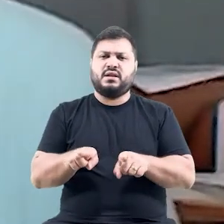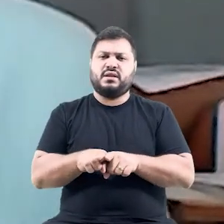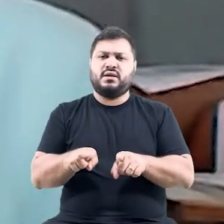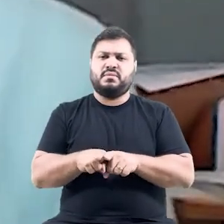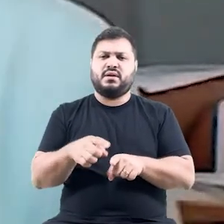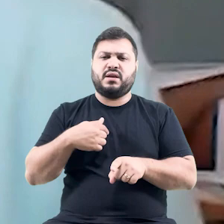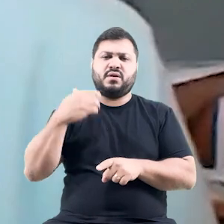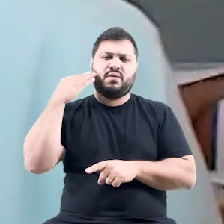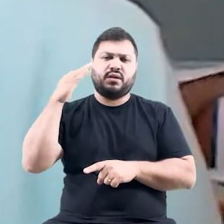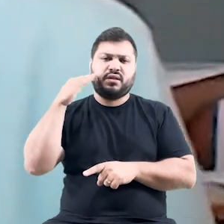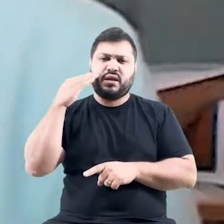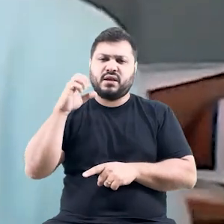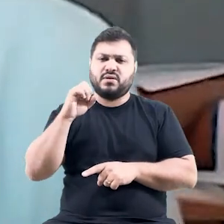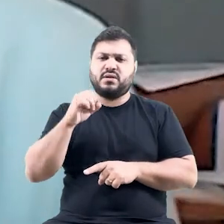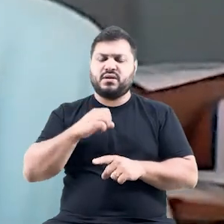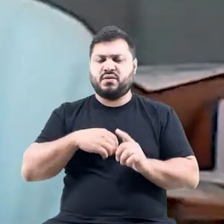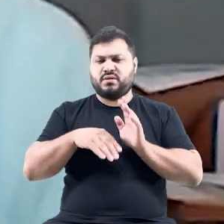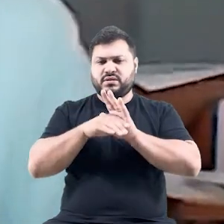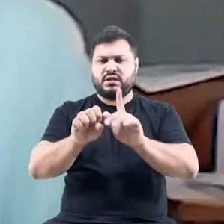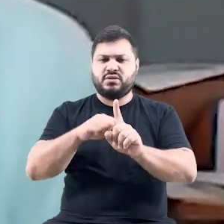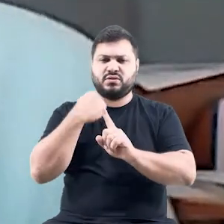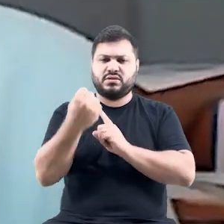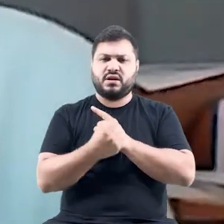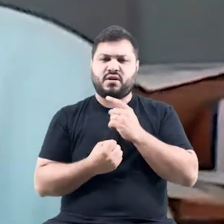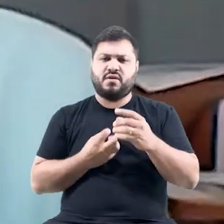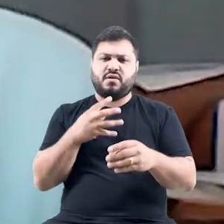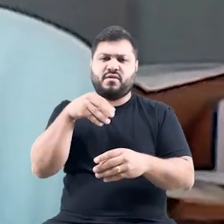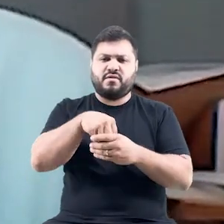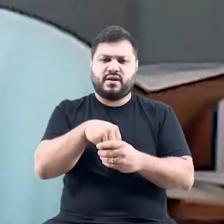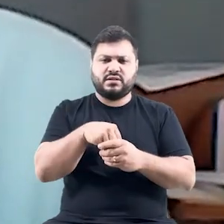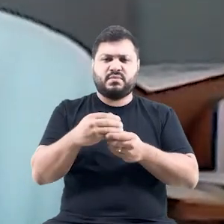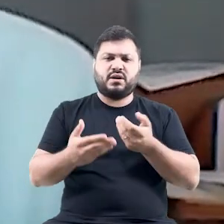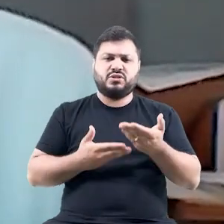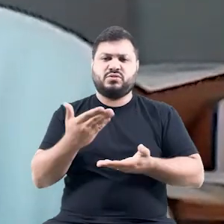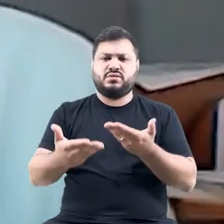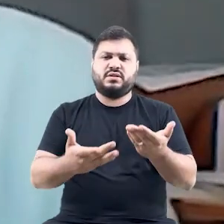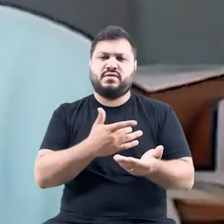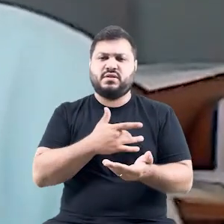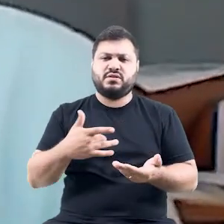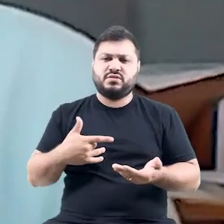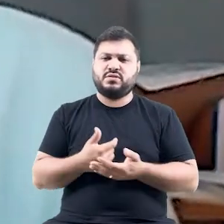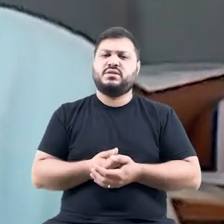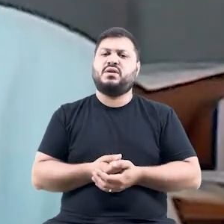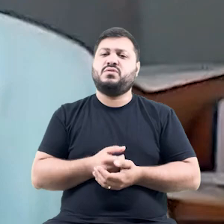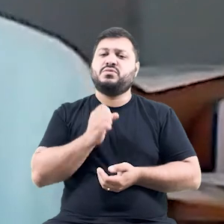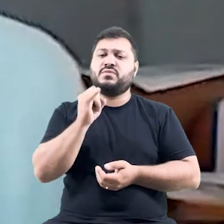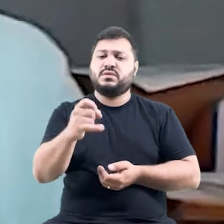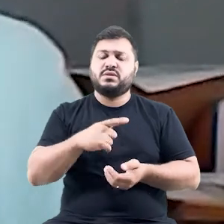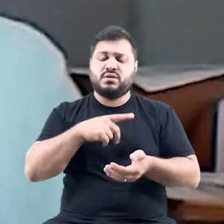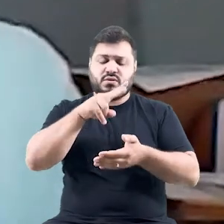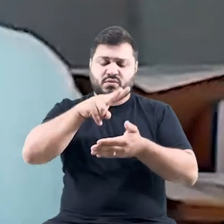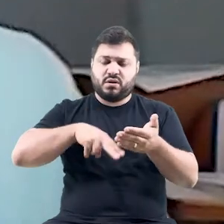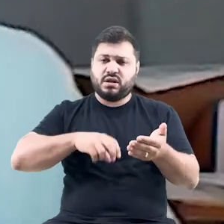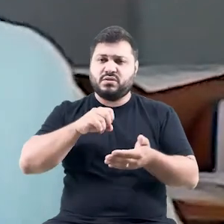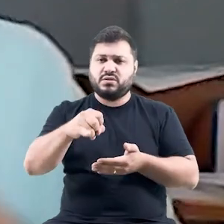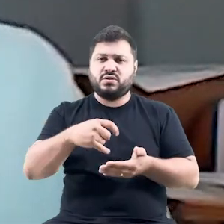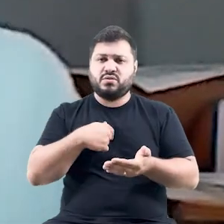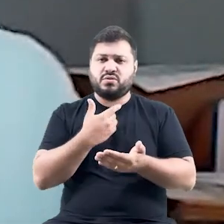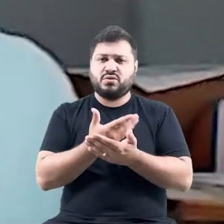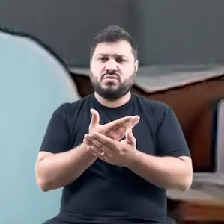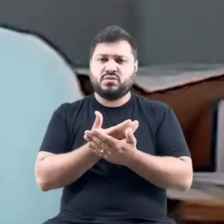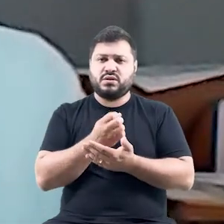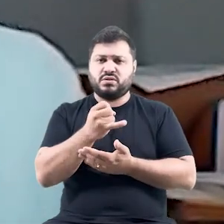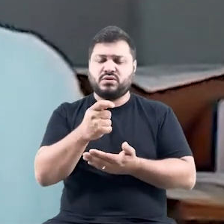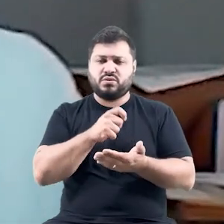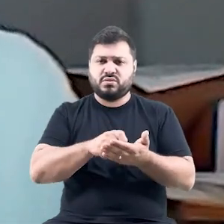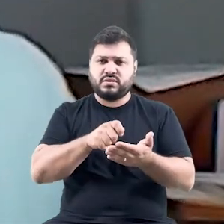também eu entendo, enquanto assistente social, que faz parte do serviço de saúde. E se eu estou lendo, se eu estou